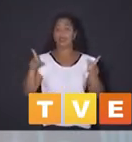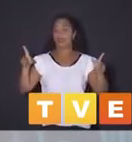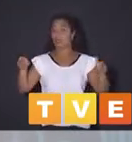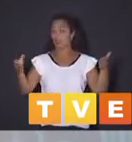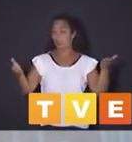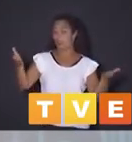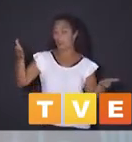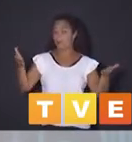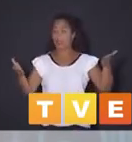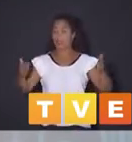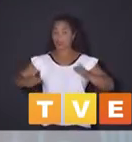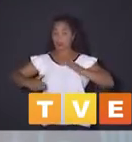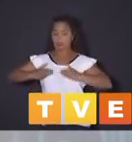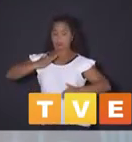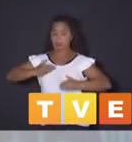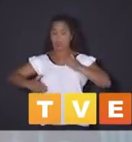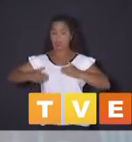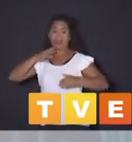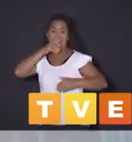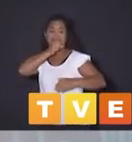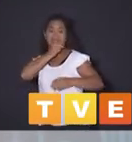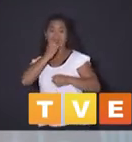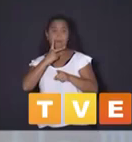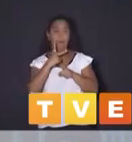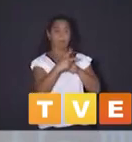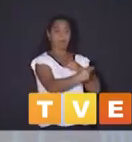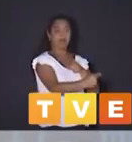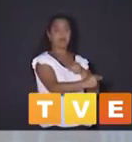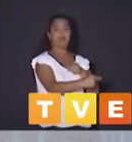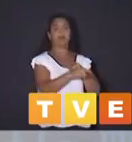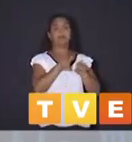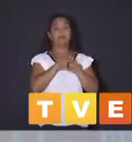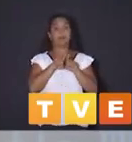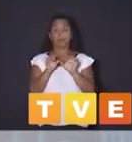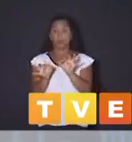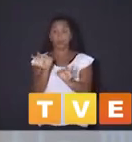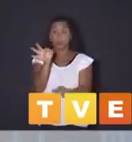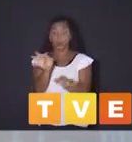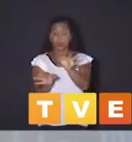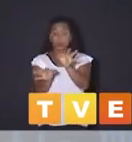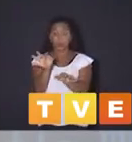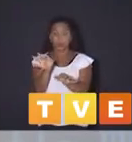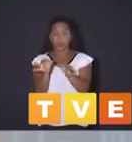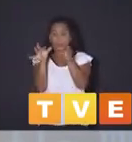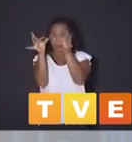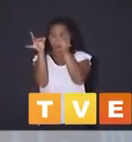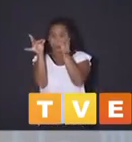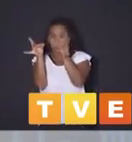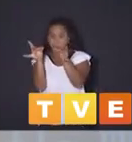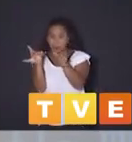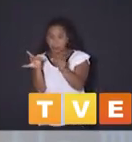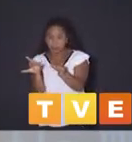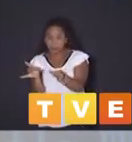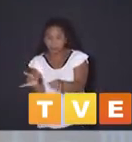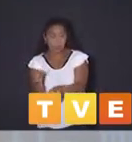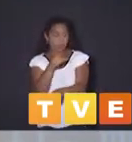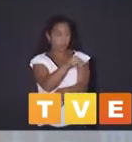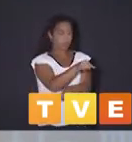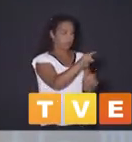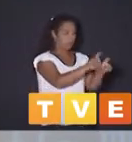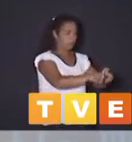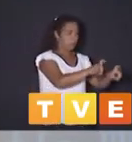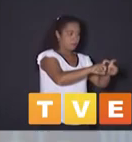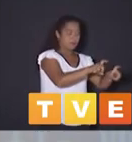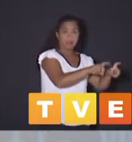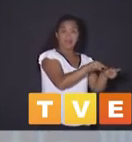máquina tá aí a decisão de um juiz com base em uma série de critérios aí você pega jurisprudência de juíza treinar